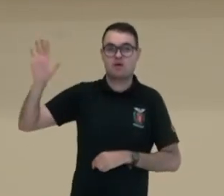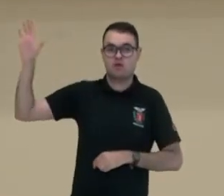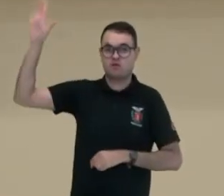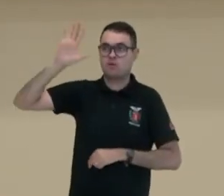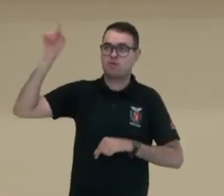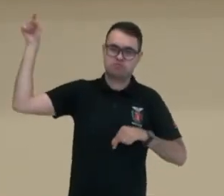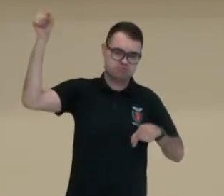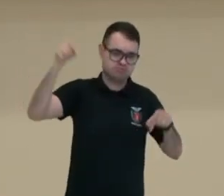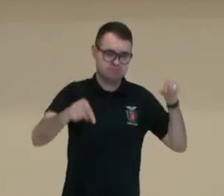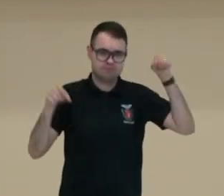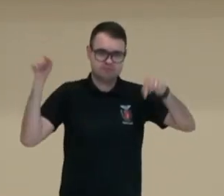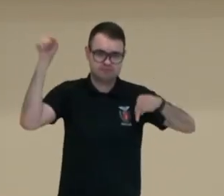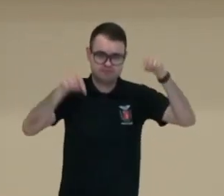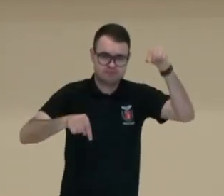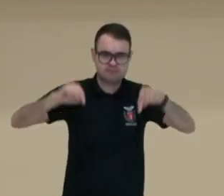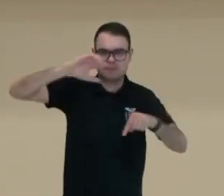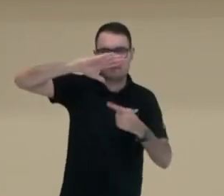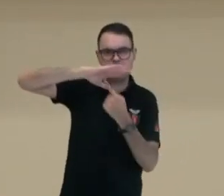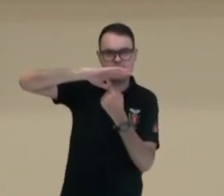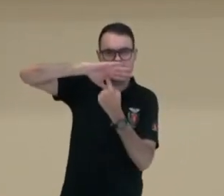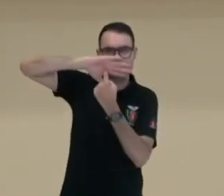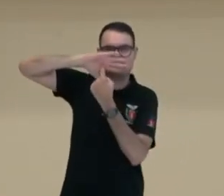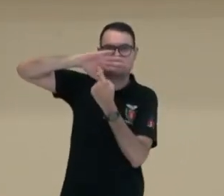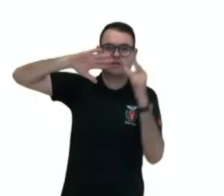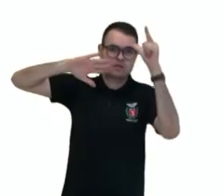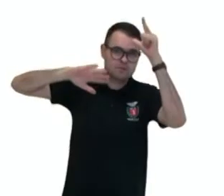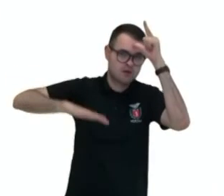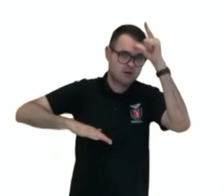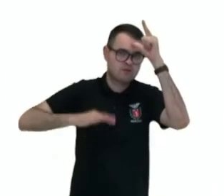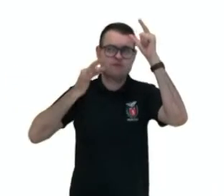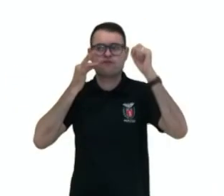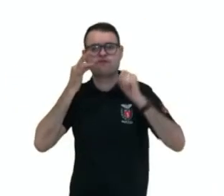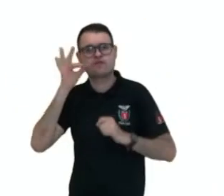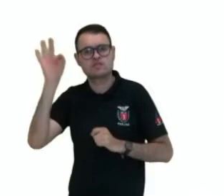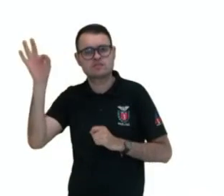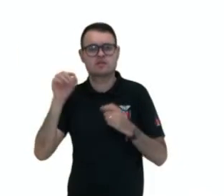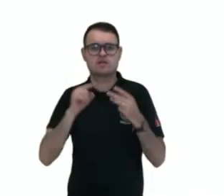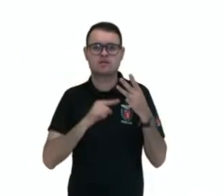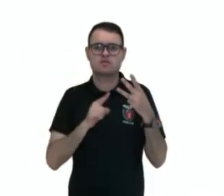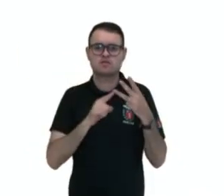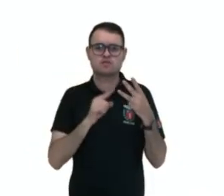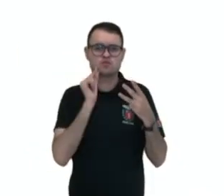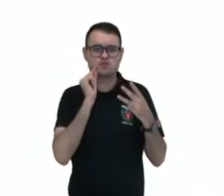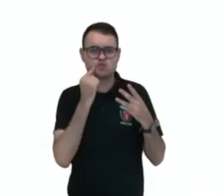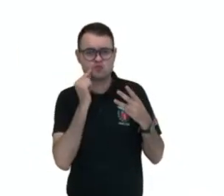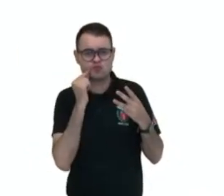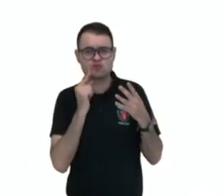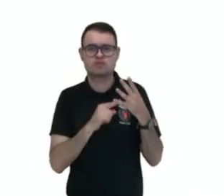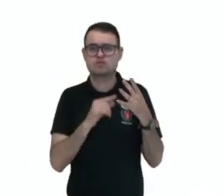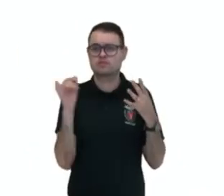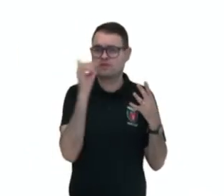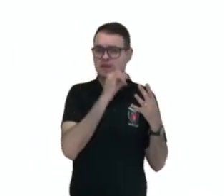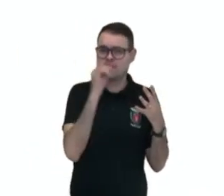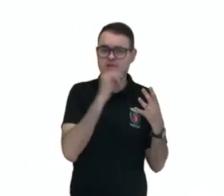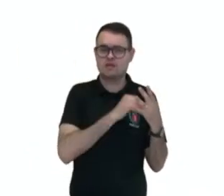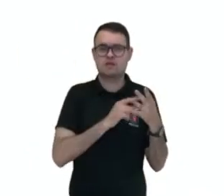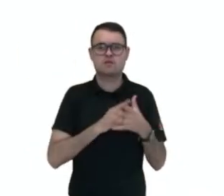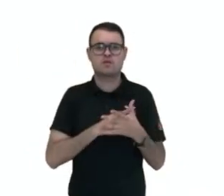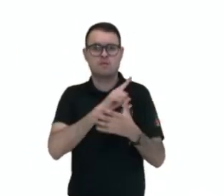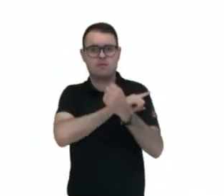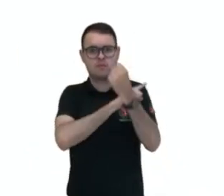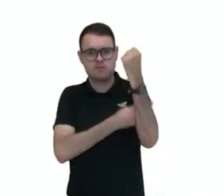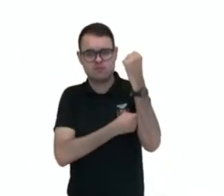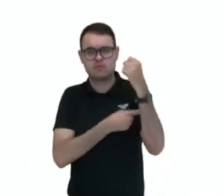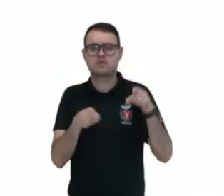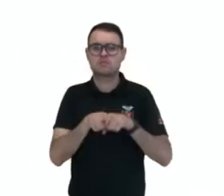europeus. Se estabeleceram no Paraná alemães, franceses, olha só, suíços, italianos, poloneses e